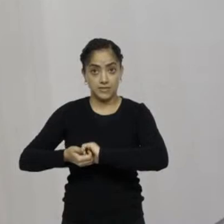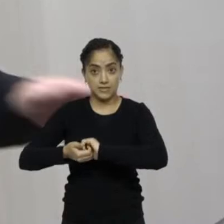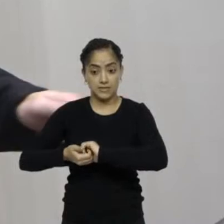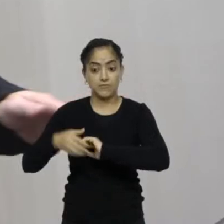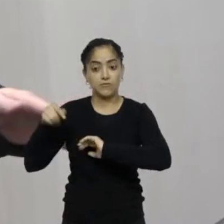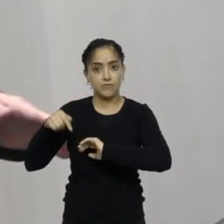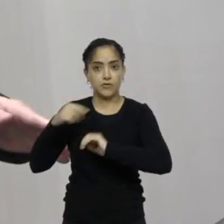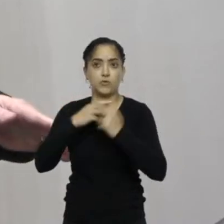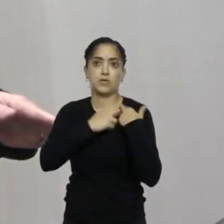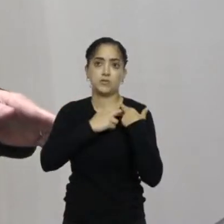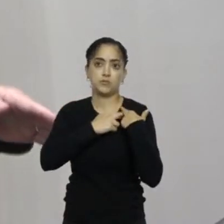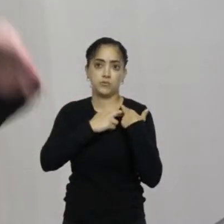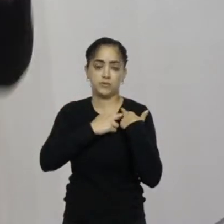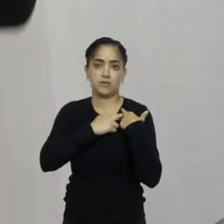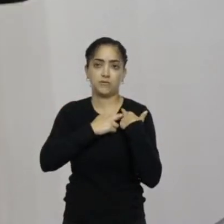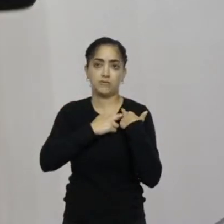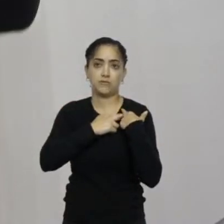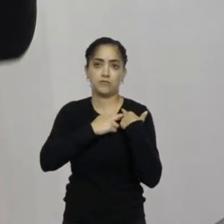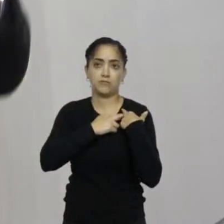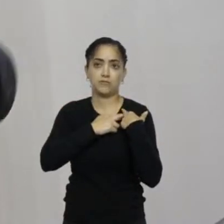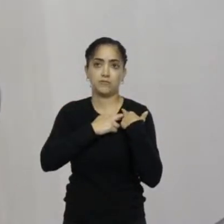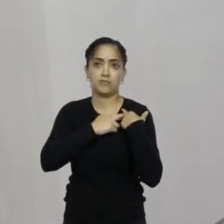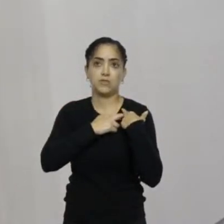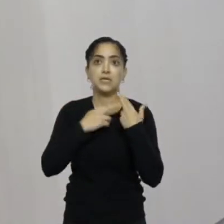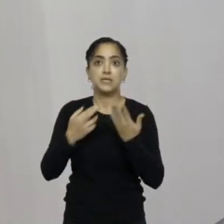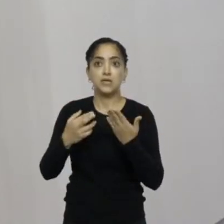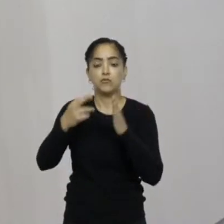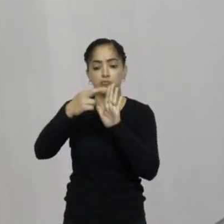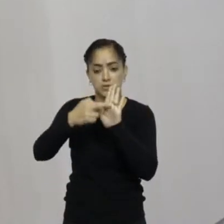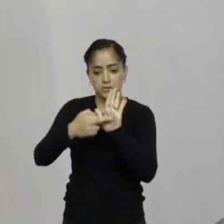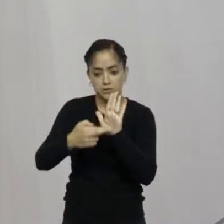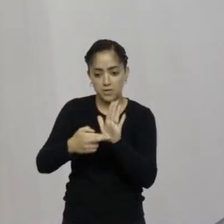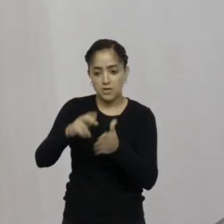mais ninguém. Né? Os protocolos estão lá,